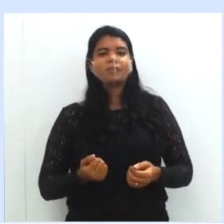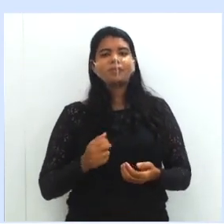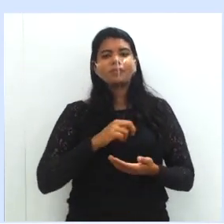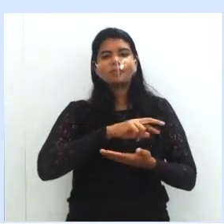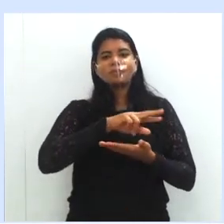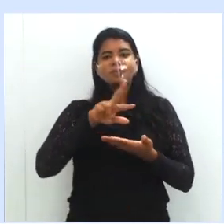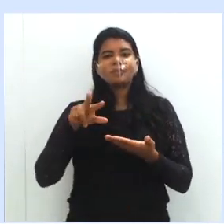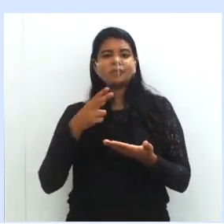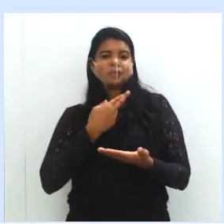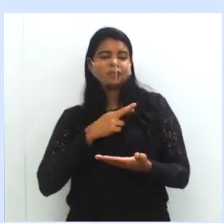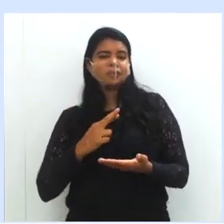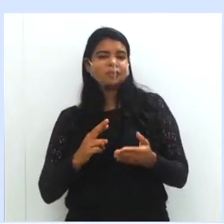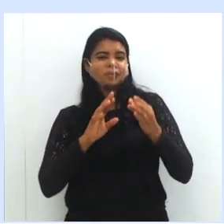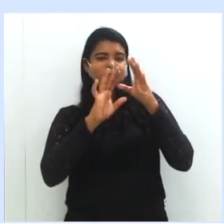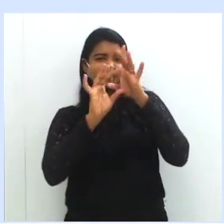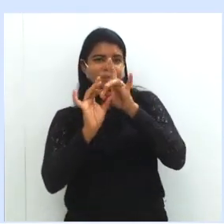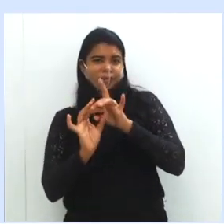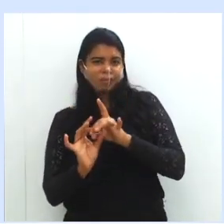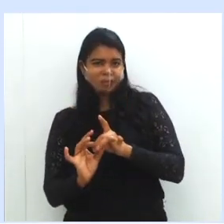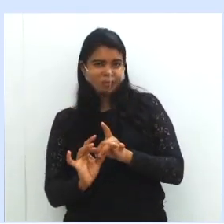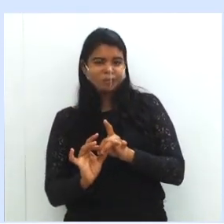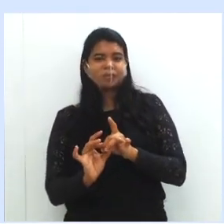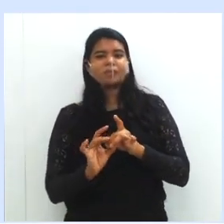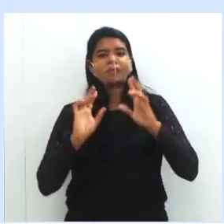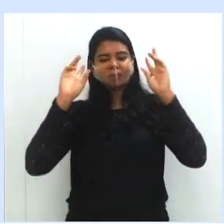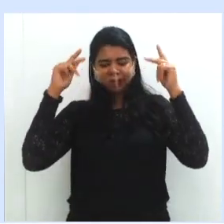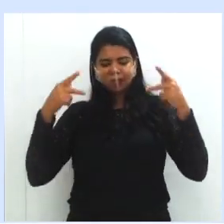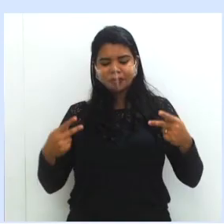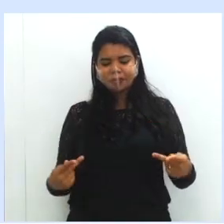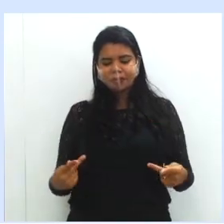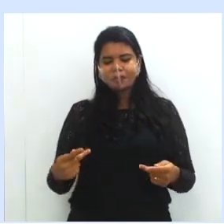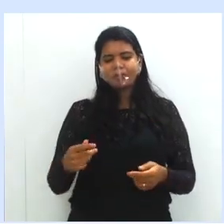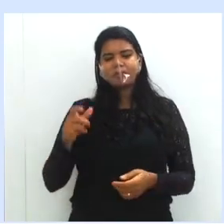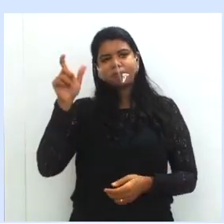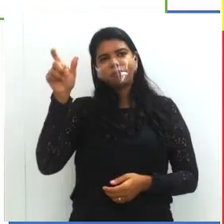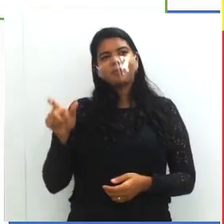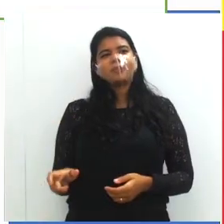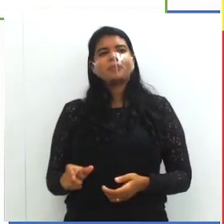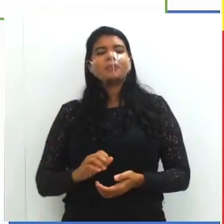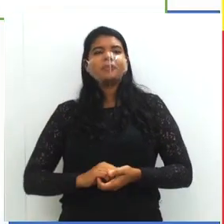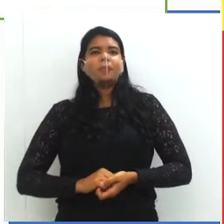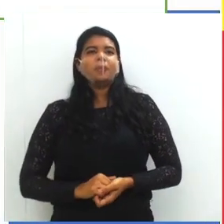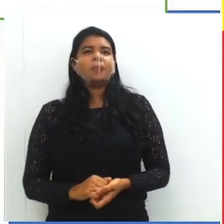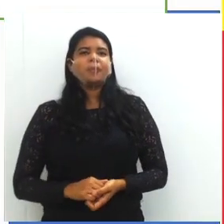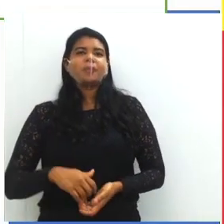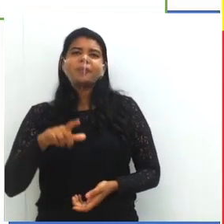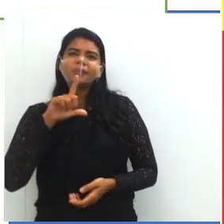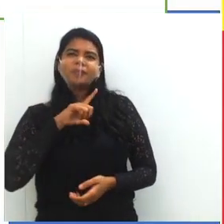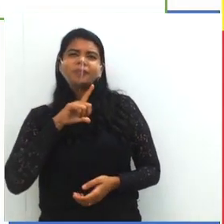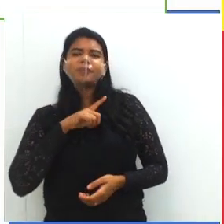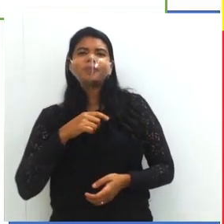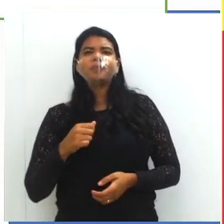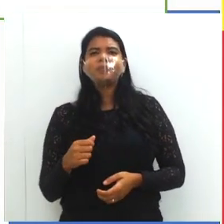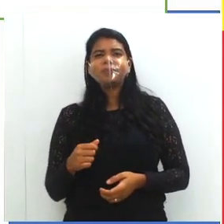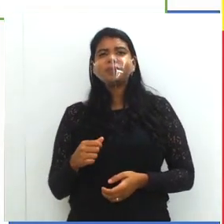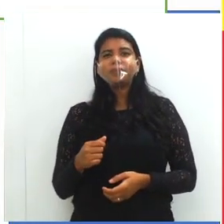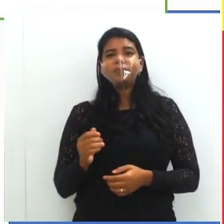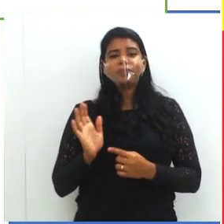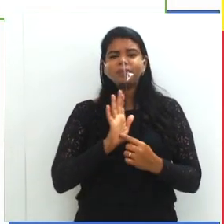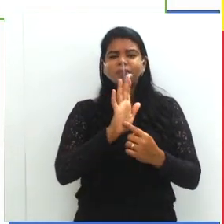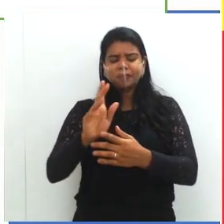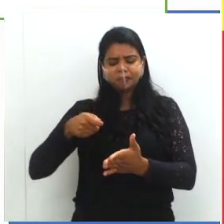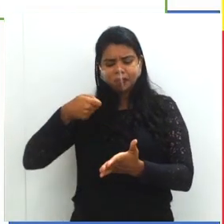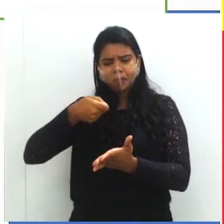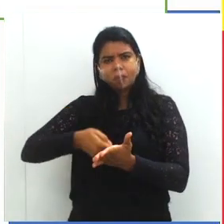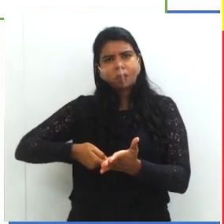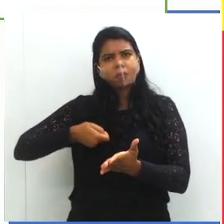tradição religiosa, nesse contexto da dignidade humana. Vamos ver aqui. Tem se convertido em forma